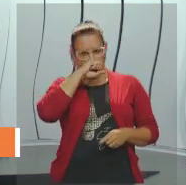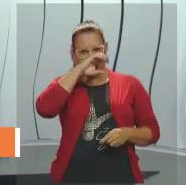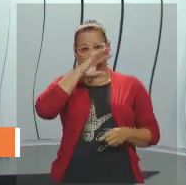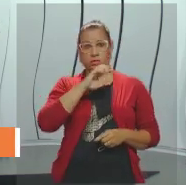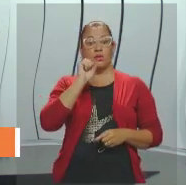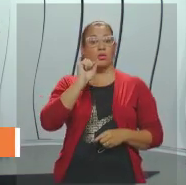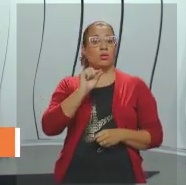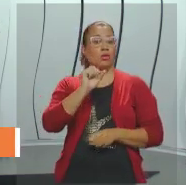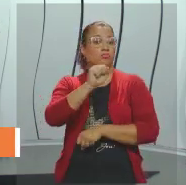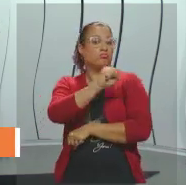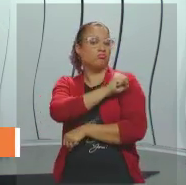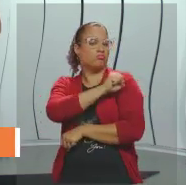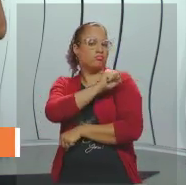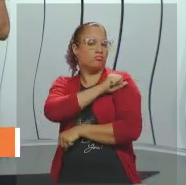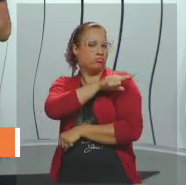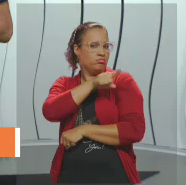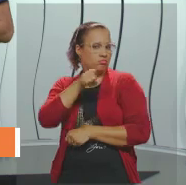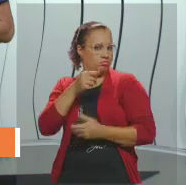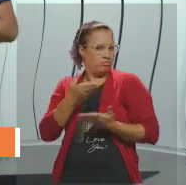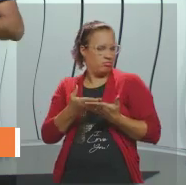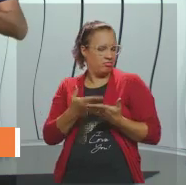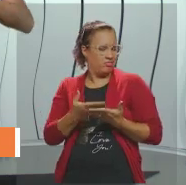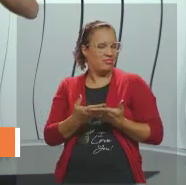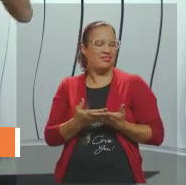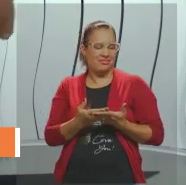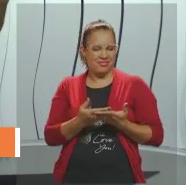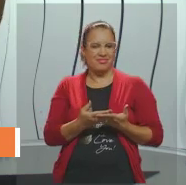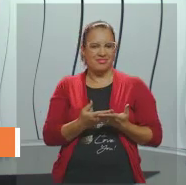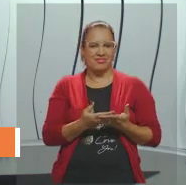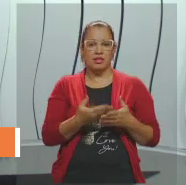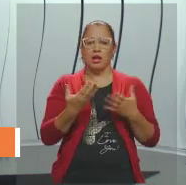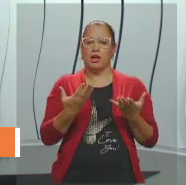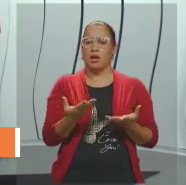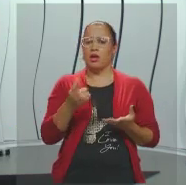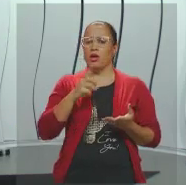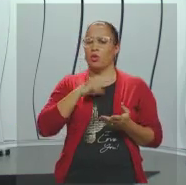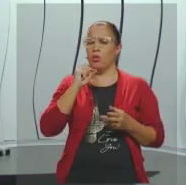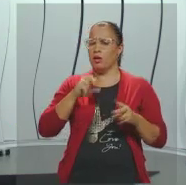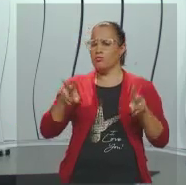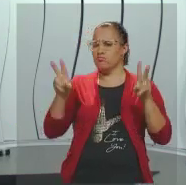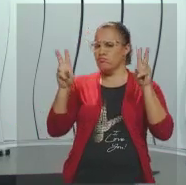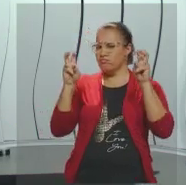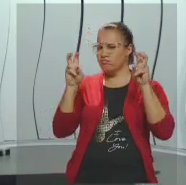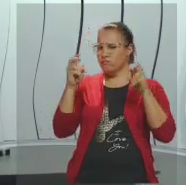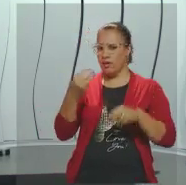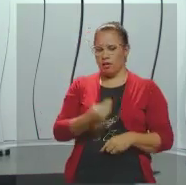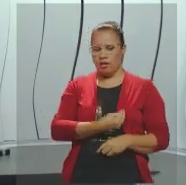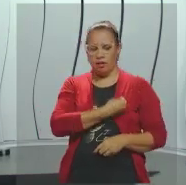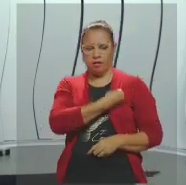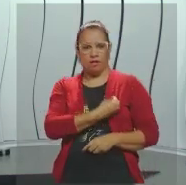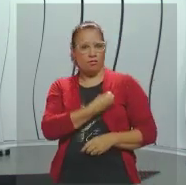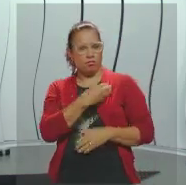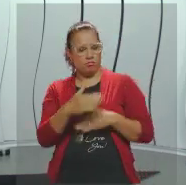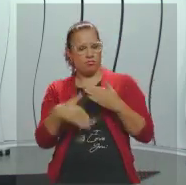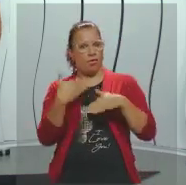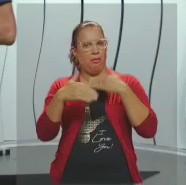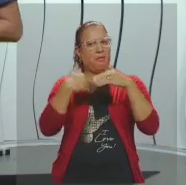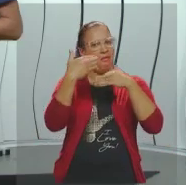alunos do 8º ano do ensino fundamental e faz parte do grande tema Vida e Evolução.